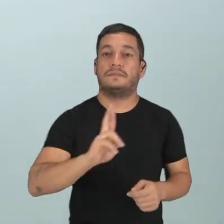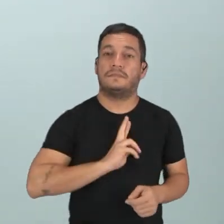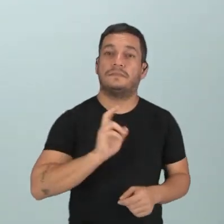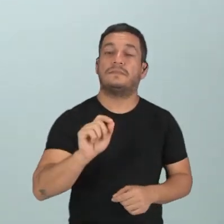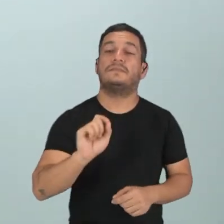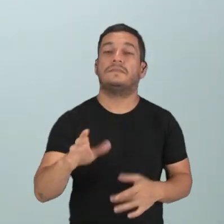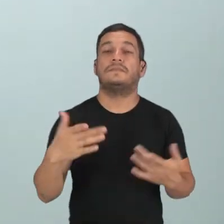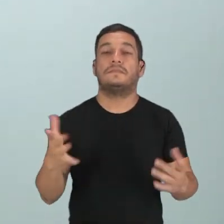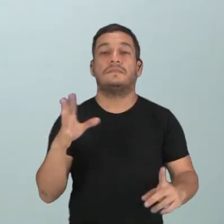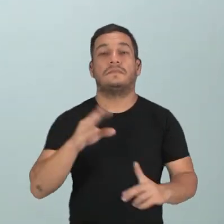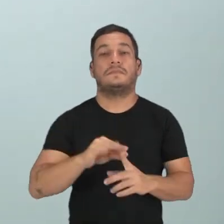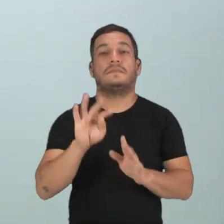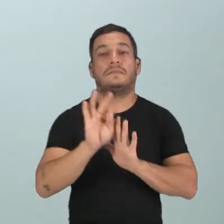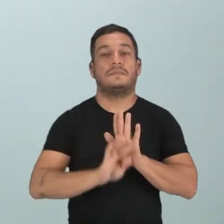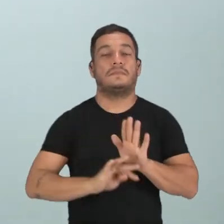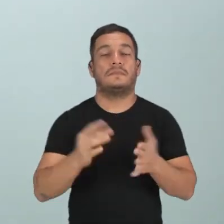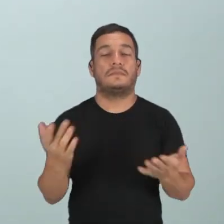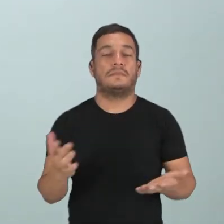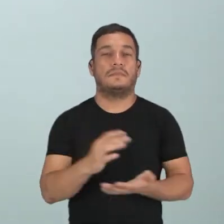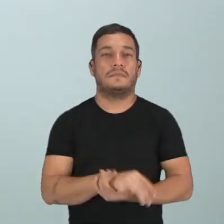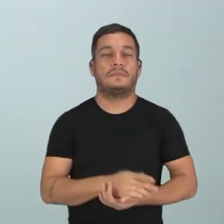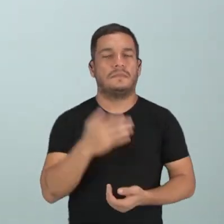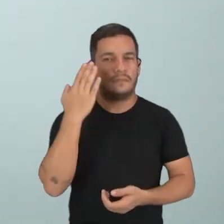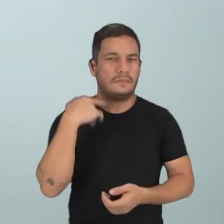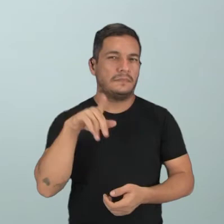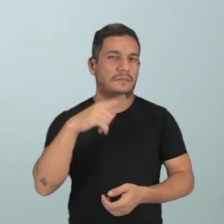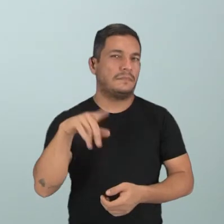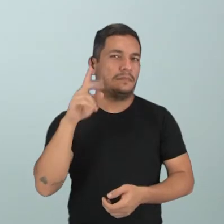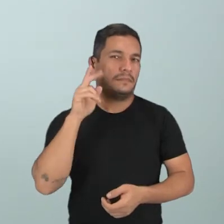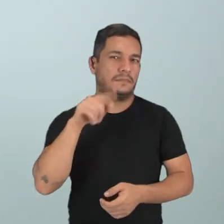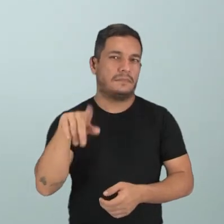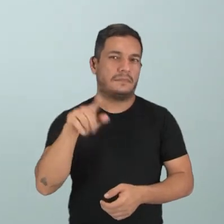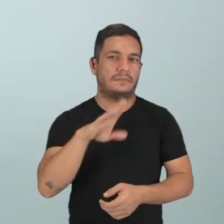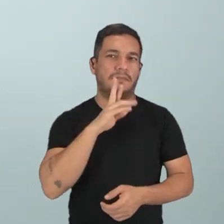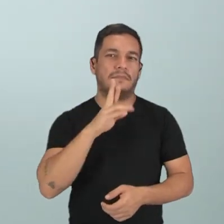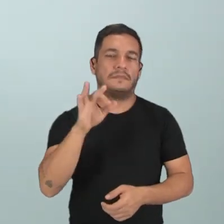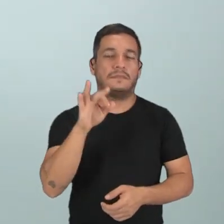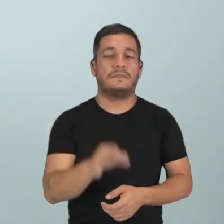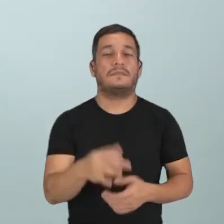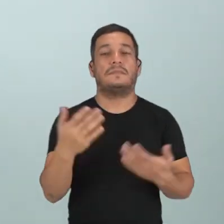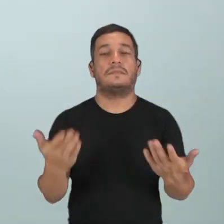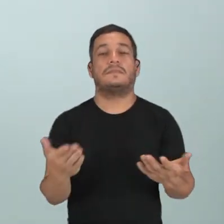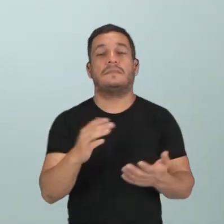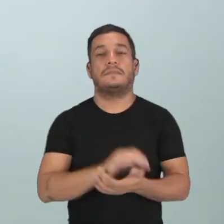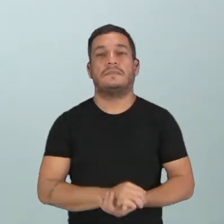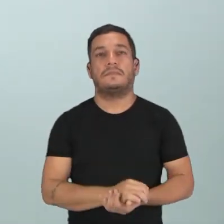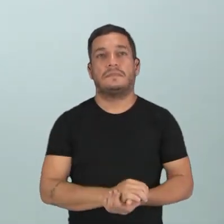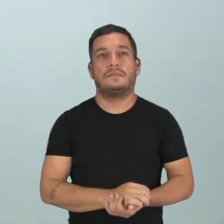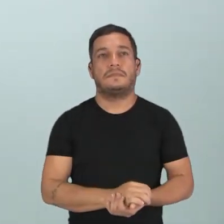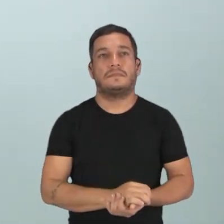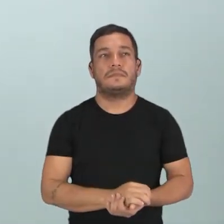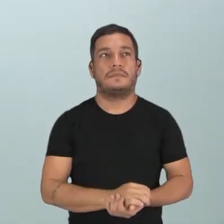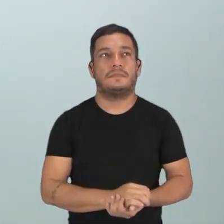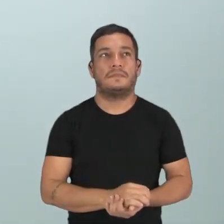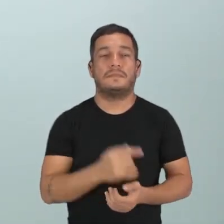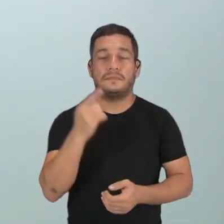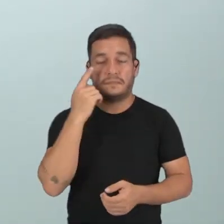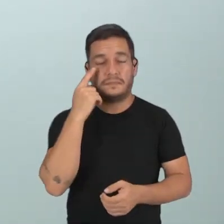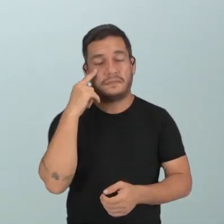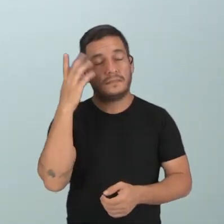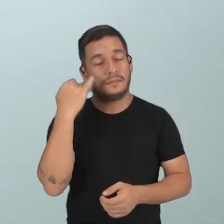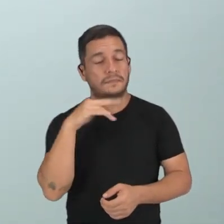nos falar a respeito da finalidade desse texto Eu sei que você vai marcar a resposta correta mas vamos lá